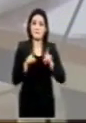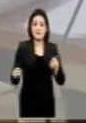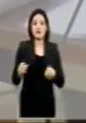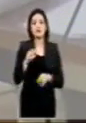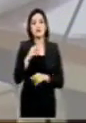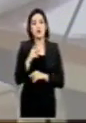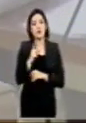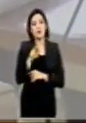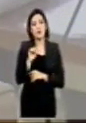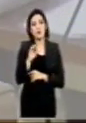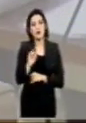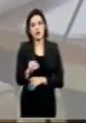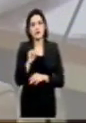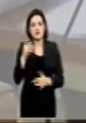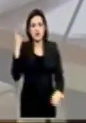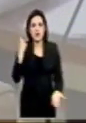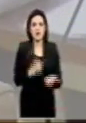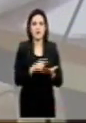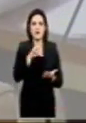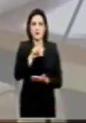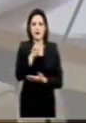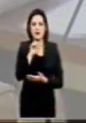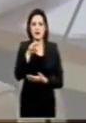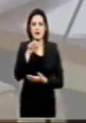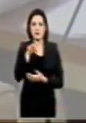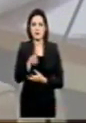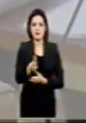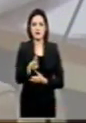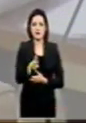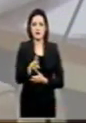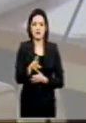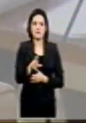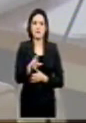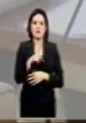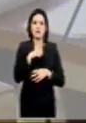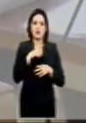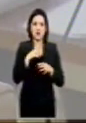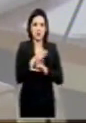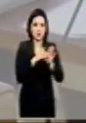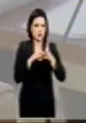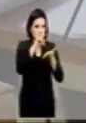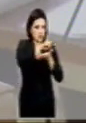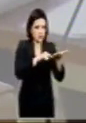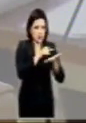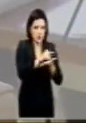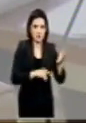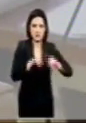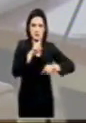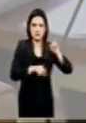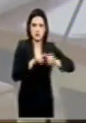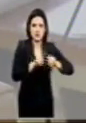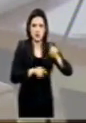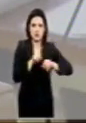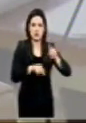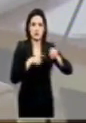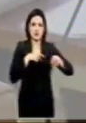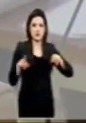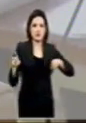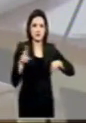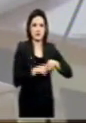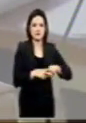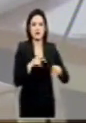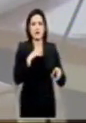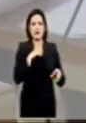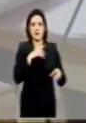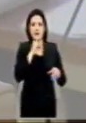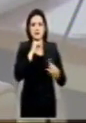confirmada a liminar da reclamação em epígrafe a apreensão dos documentos e equipamentos, nesse caso das mídias contendo